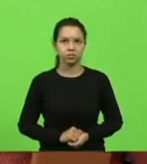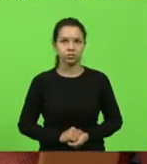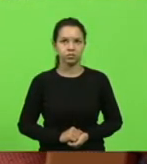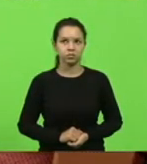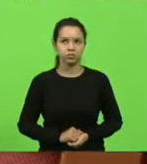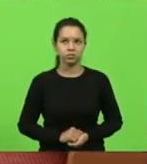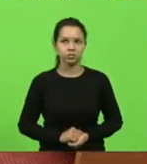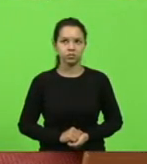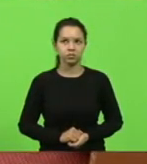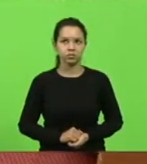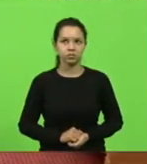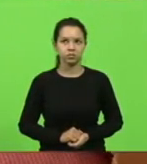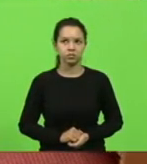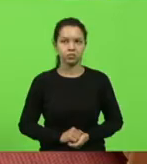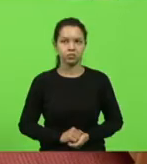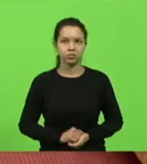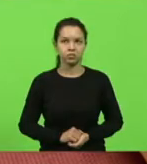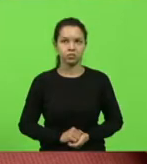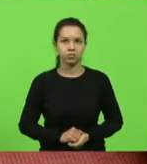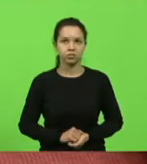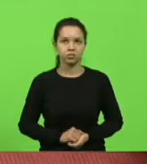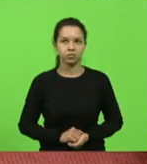E aí